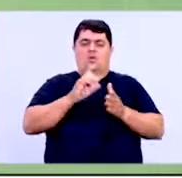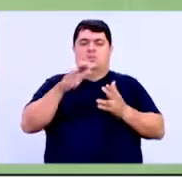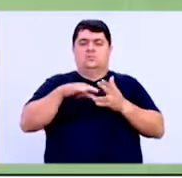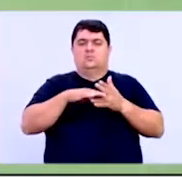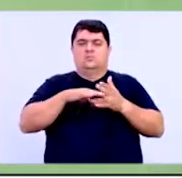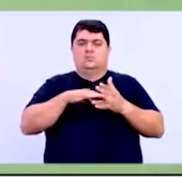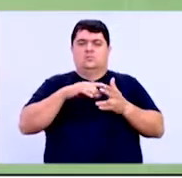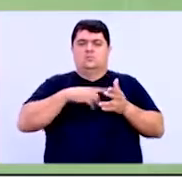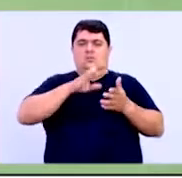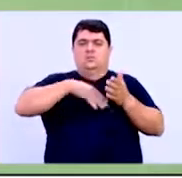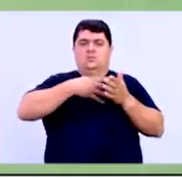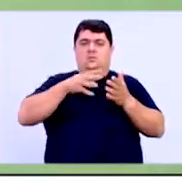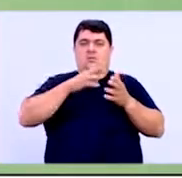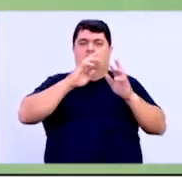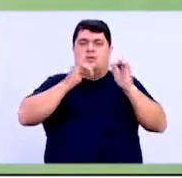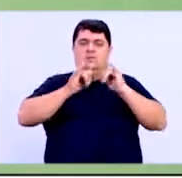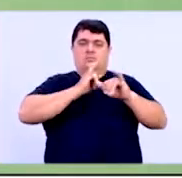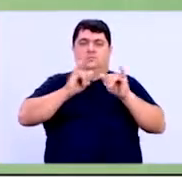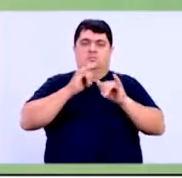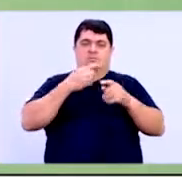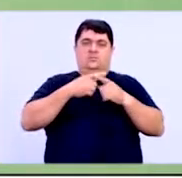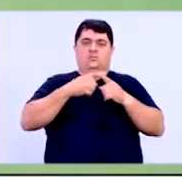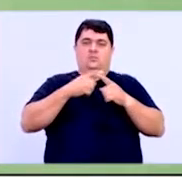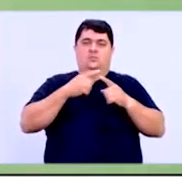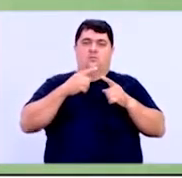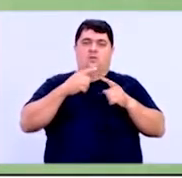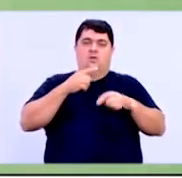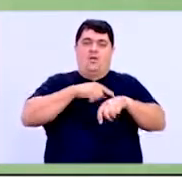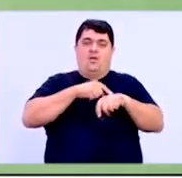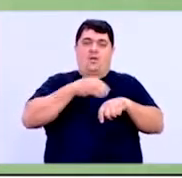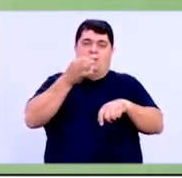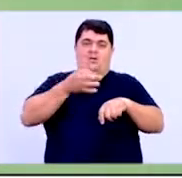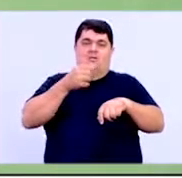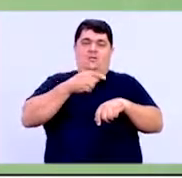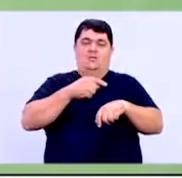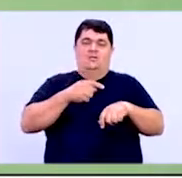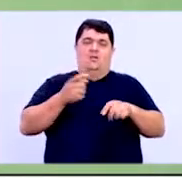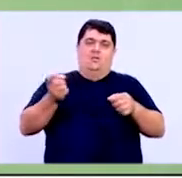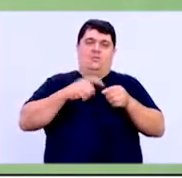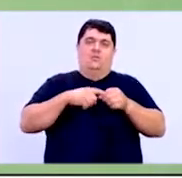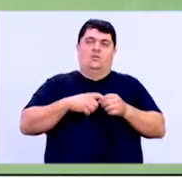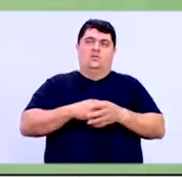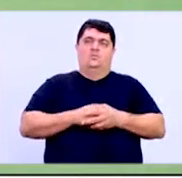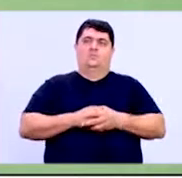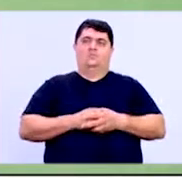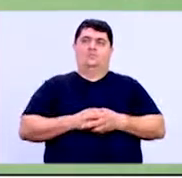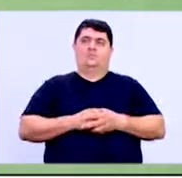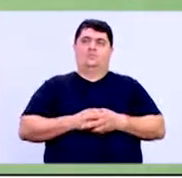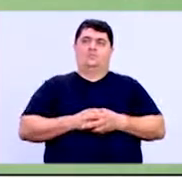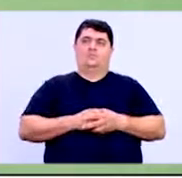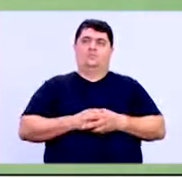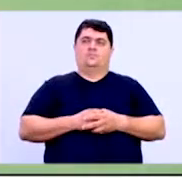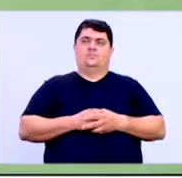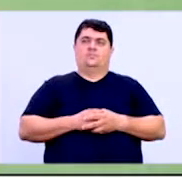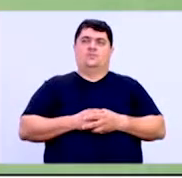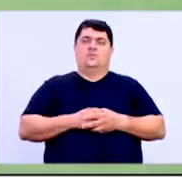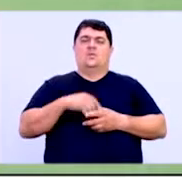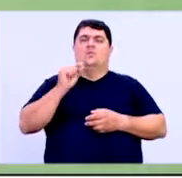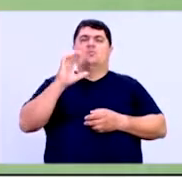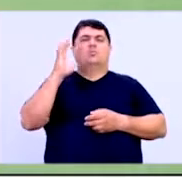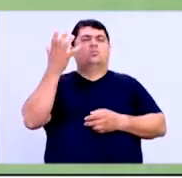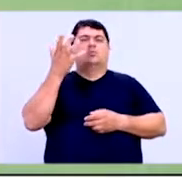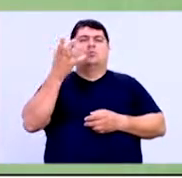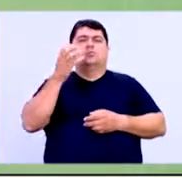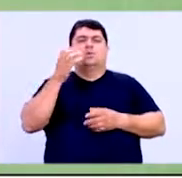dados. A gente não pôde falar antes, porque a gente teve que encerrar no horário certinho, né? Mas a gente volta agora. Então vamos para a próxima questão. Quais são as consequências que